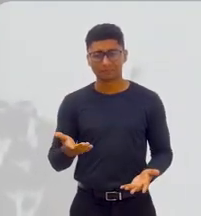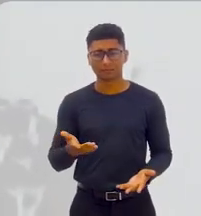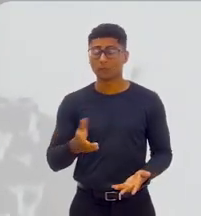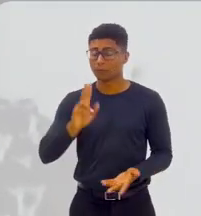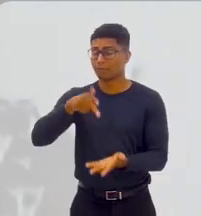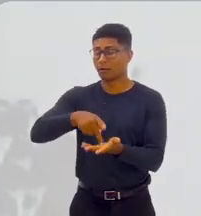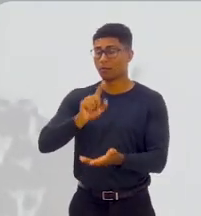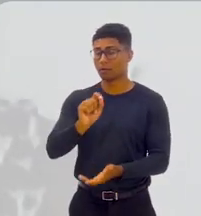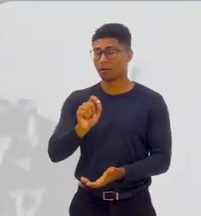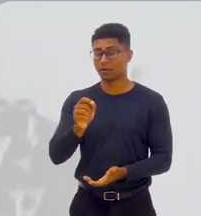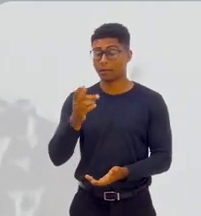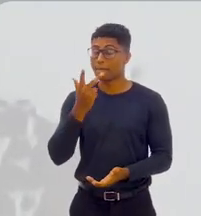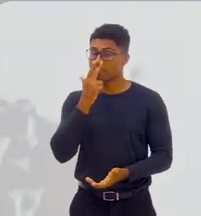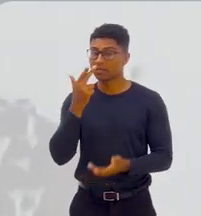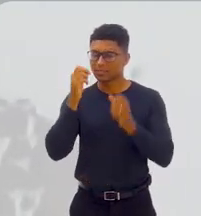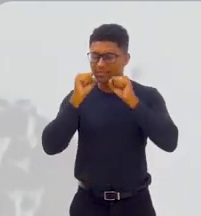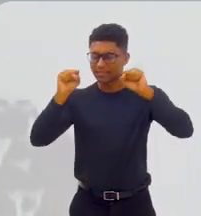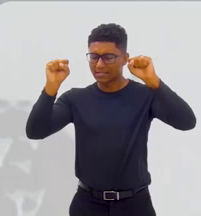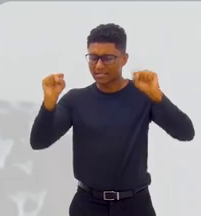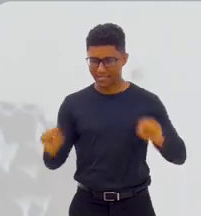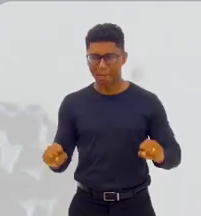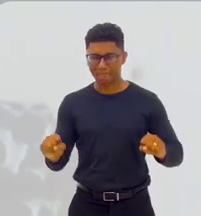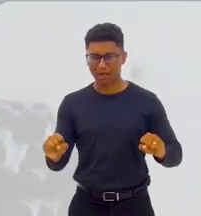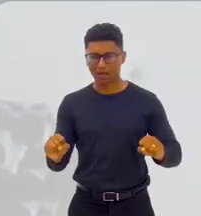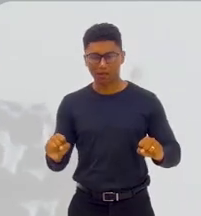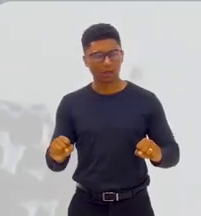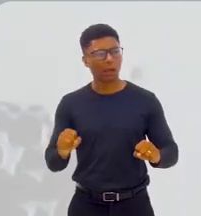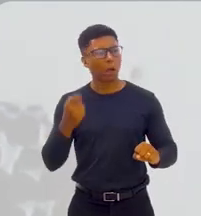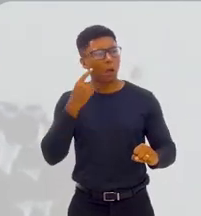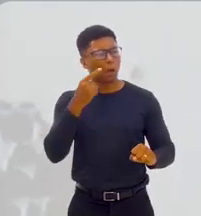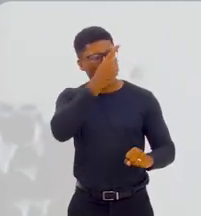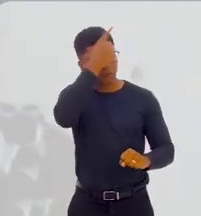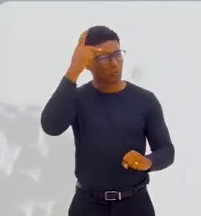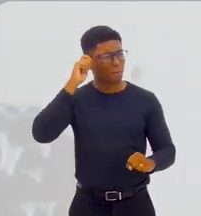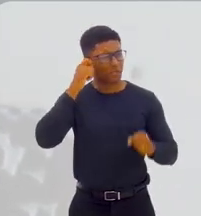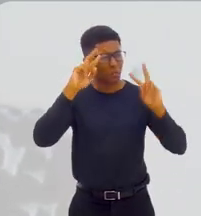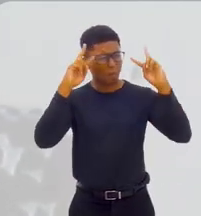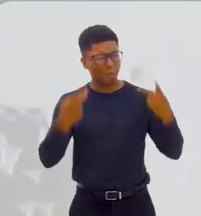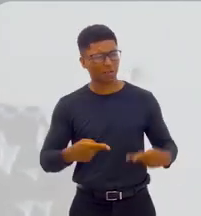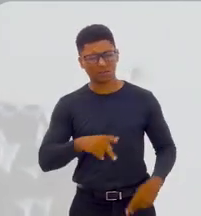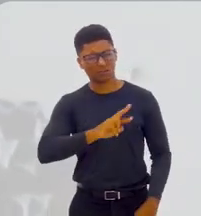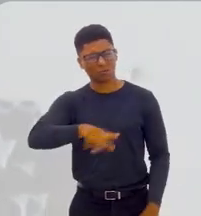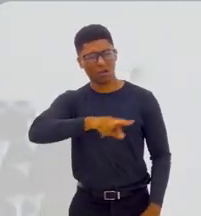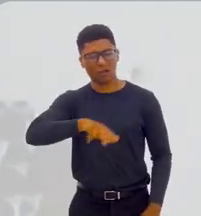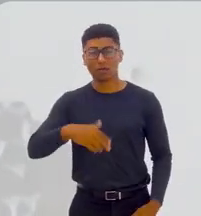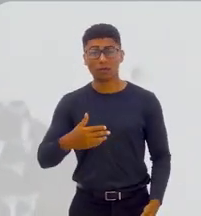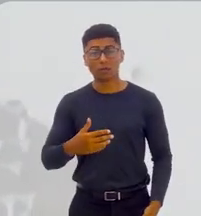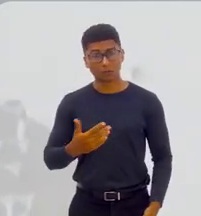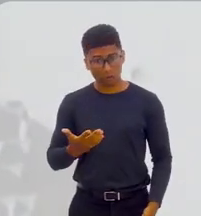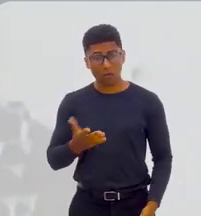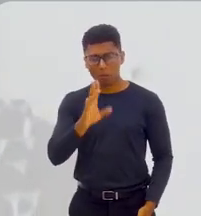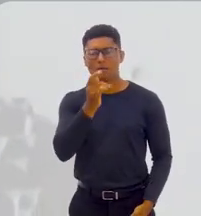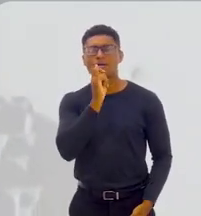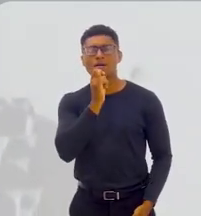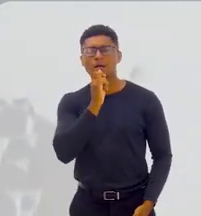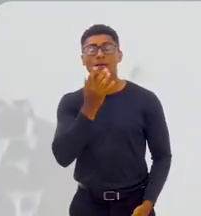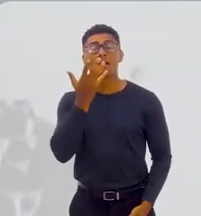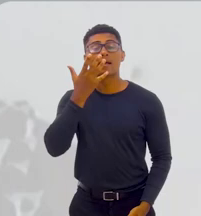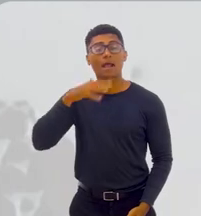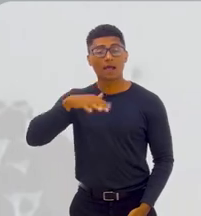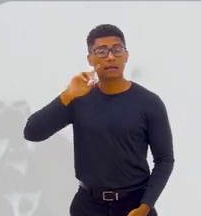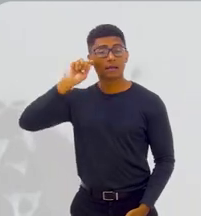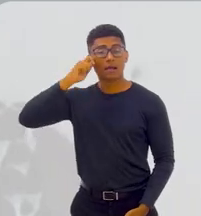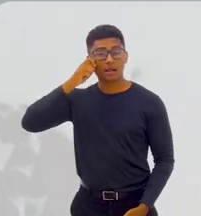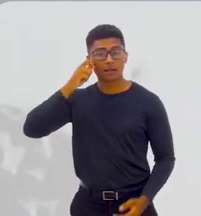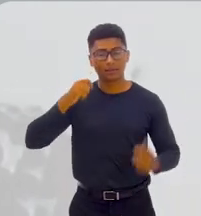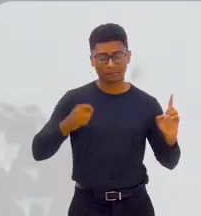sabemos que o sistema olha pessoas pretas como não tão humanos assim. Quer ver um exemplo que eu vou lhe dar, que é bem elucidativo? Pega